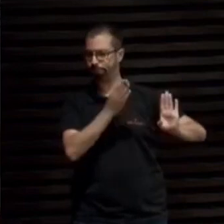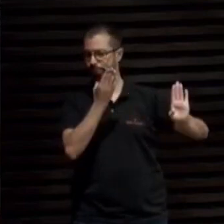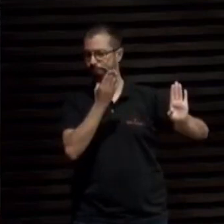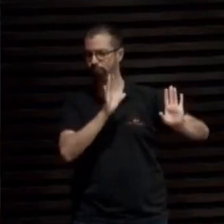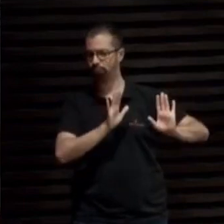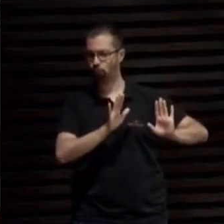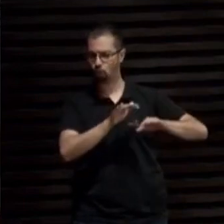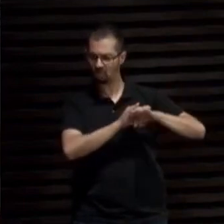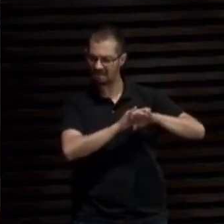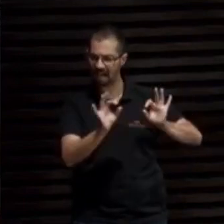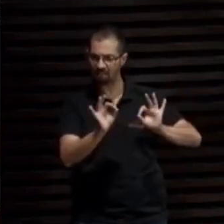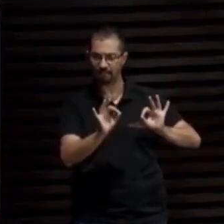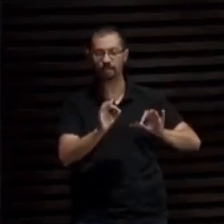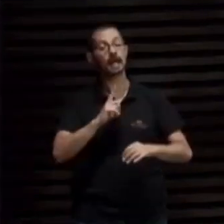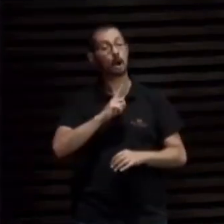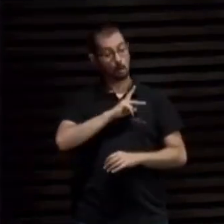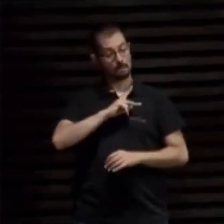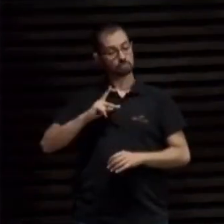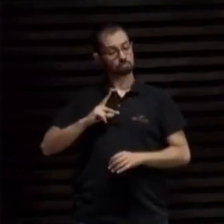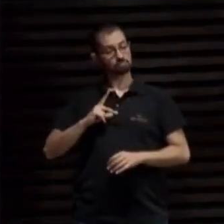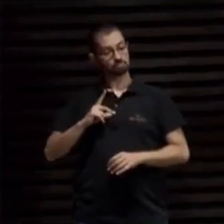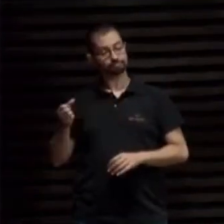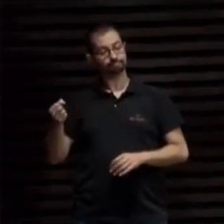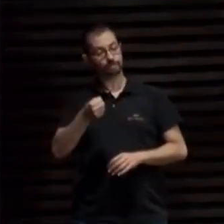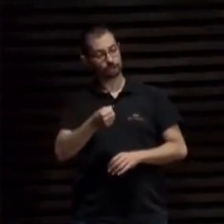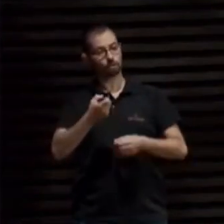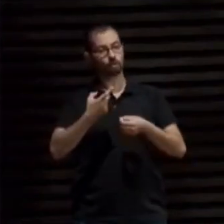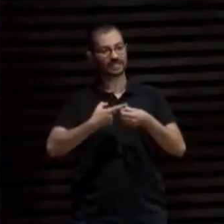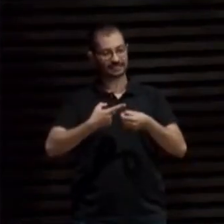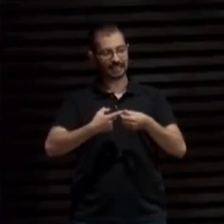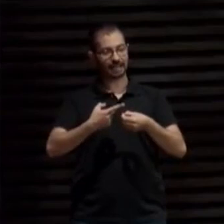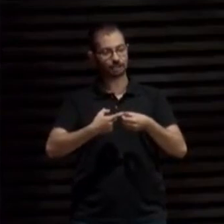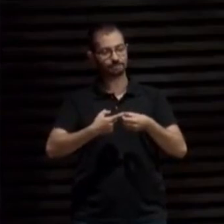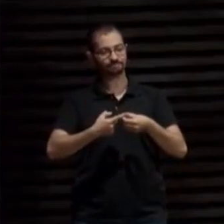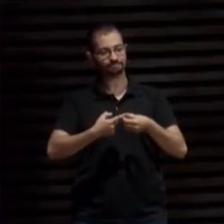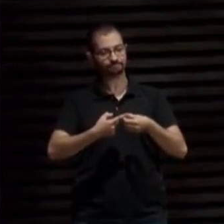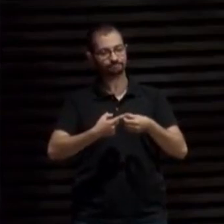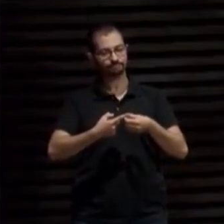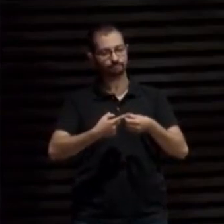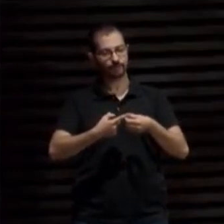E ele, recém-chegado, foi convidado por uma logo para fazer